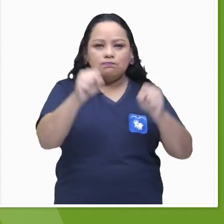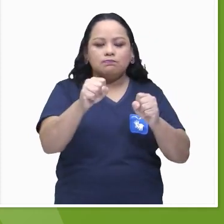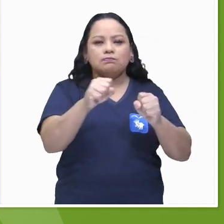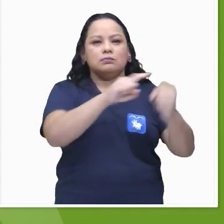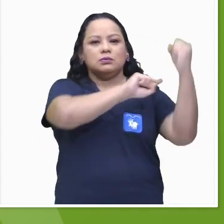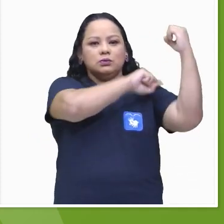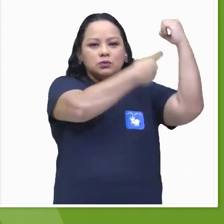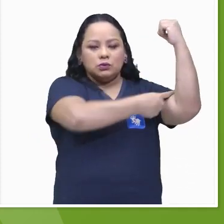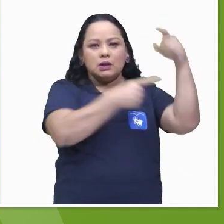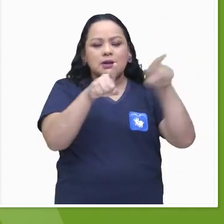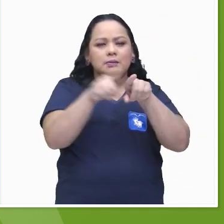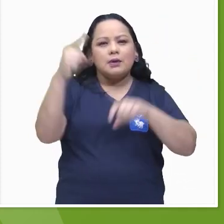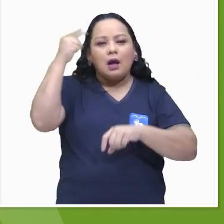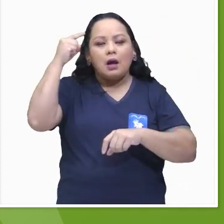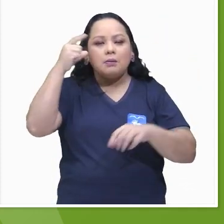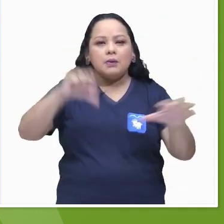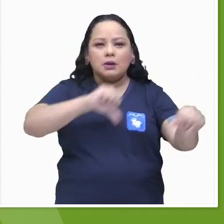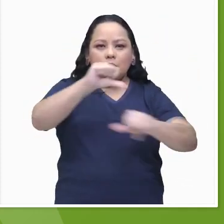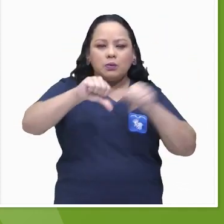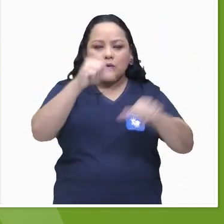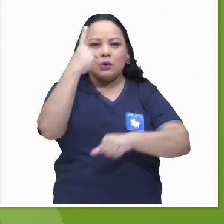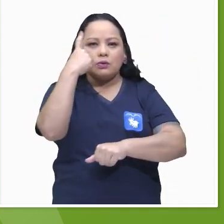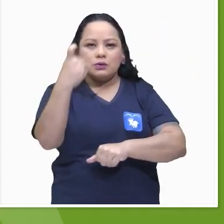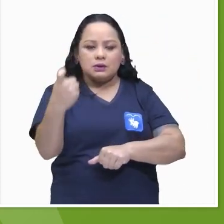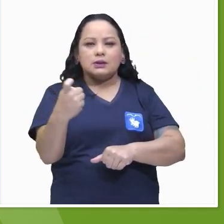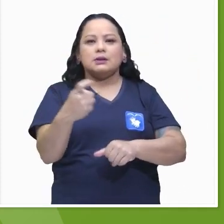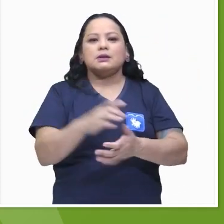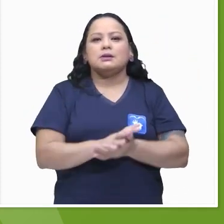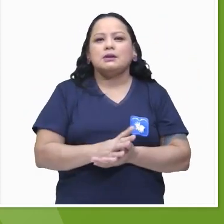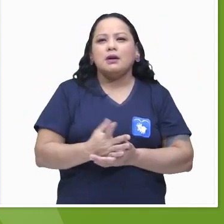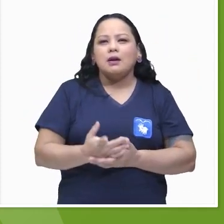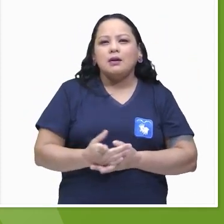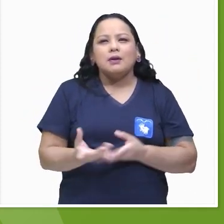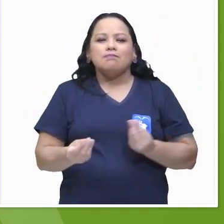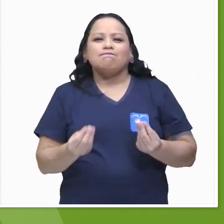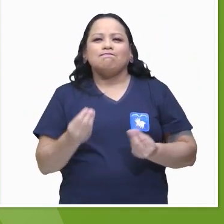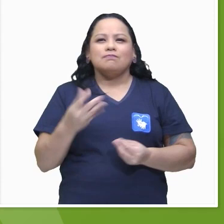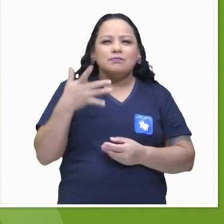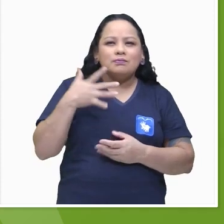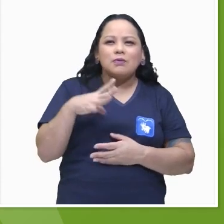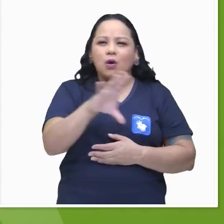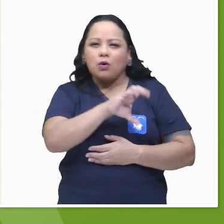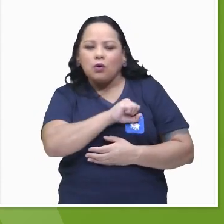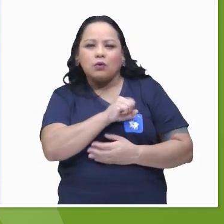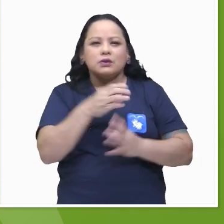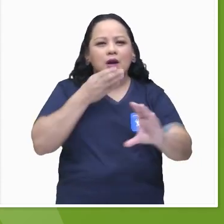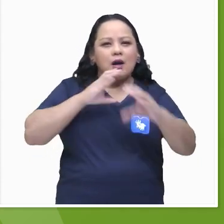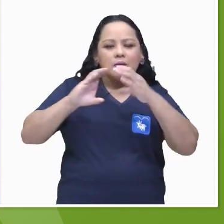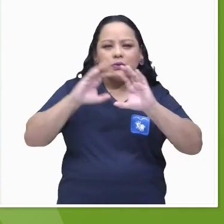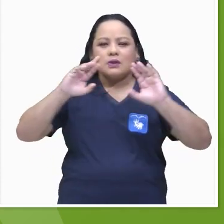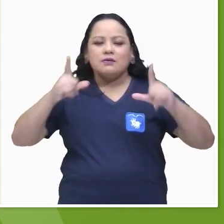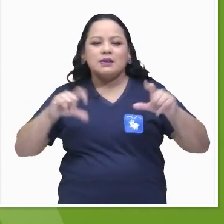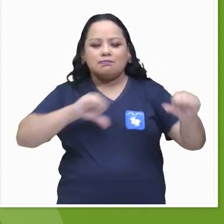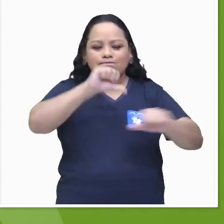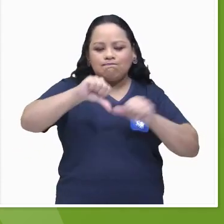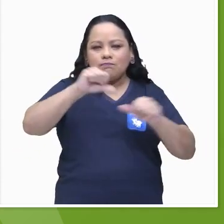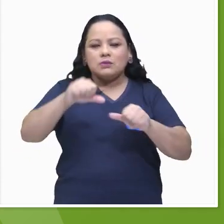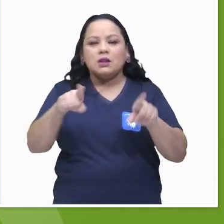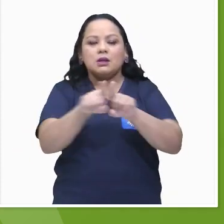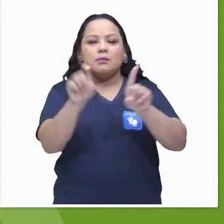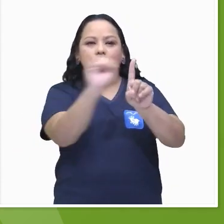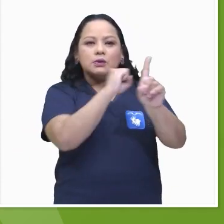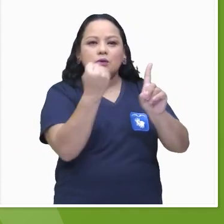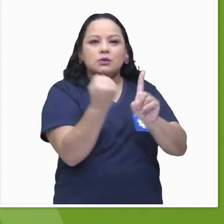mentalidade também vai mudando, os interesses, os gostos por músicas, né? Então vão modificando também. E socialmente